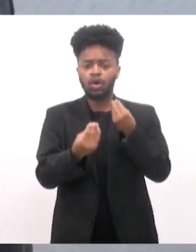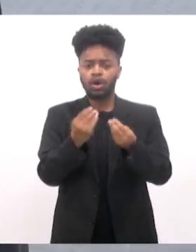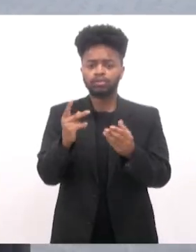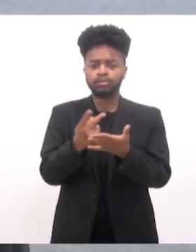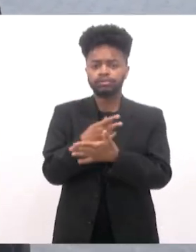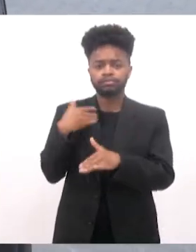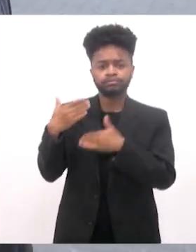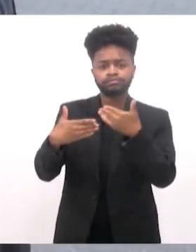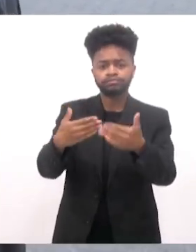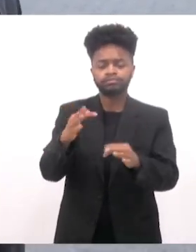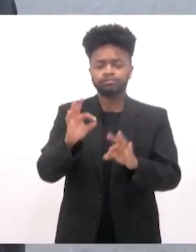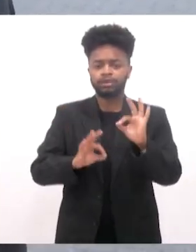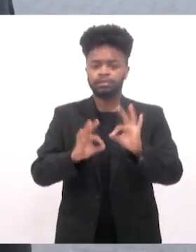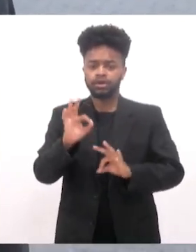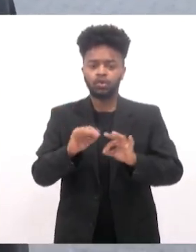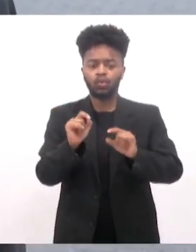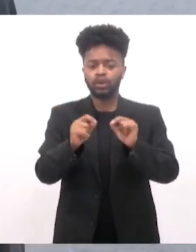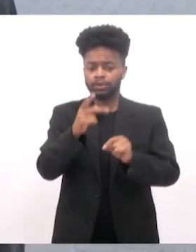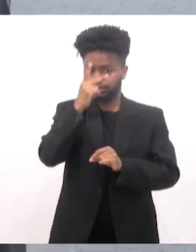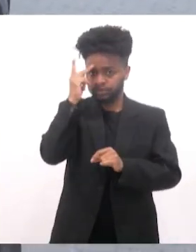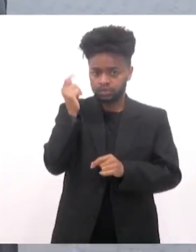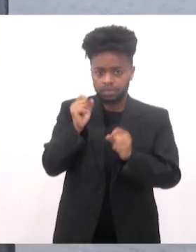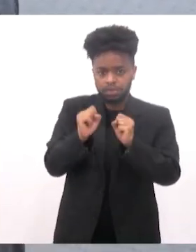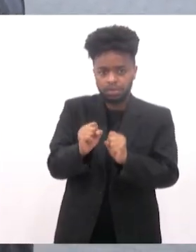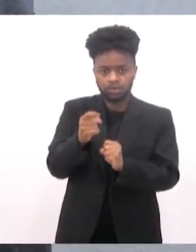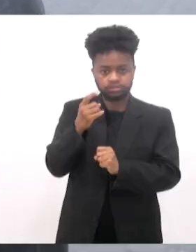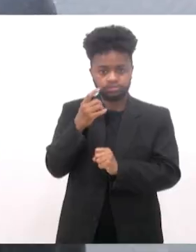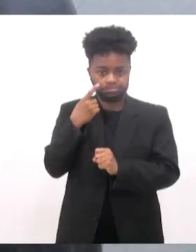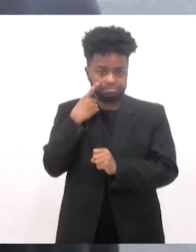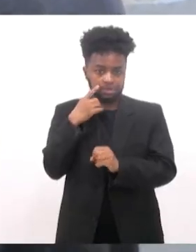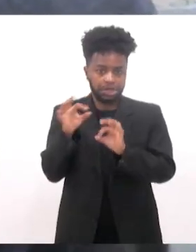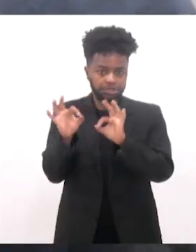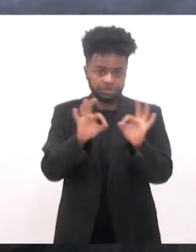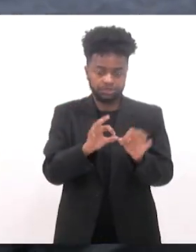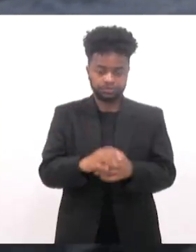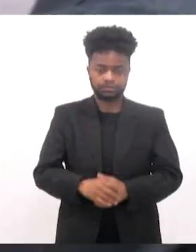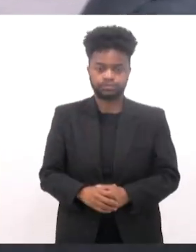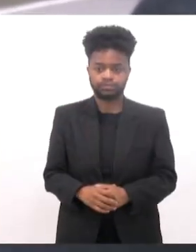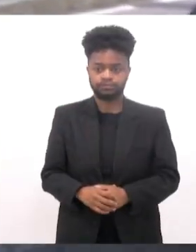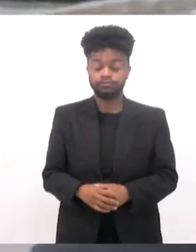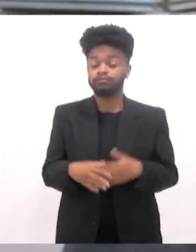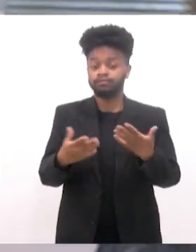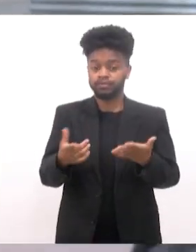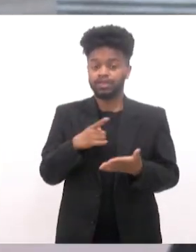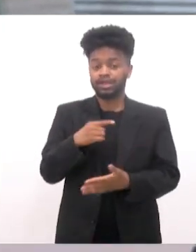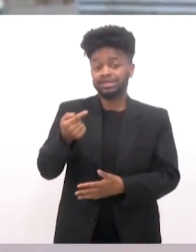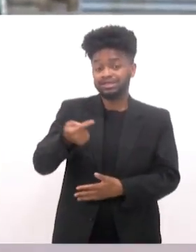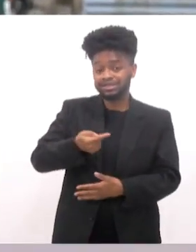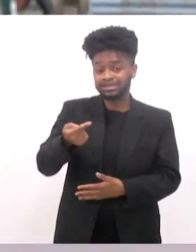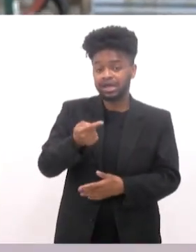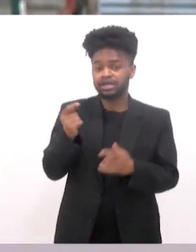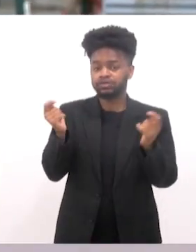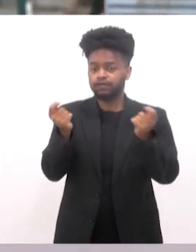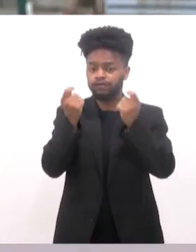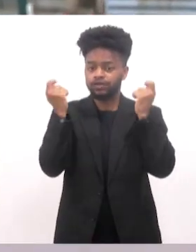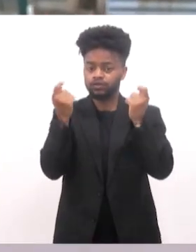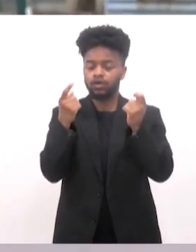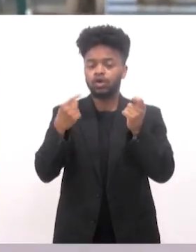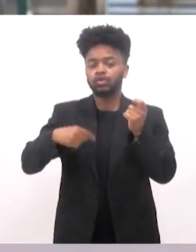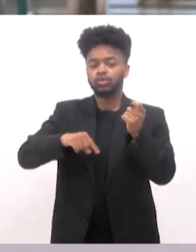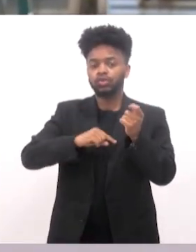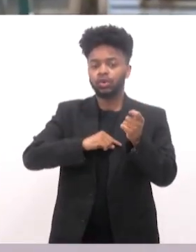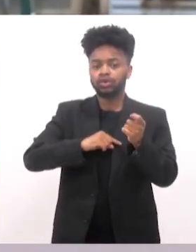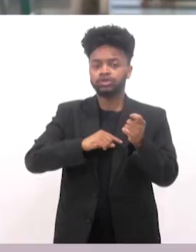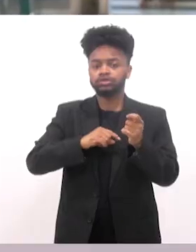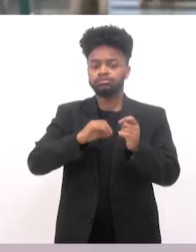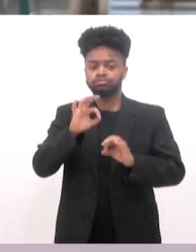para essa 7ª edição, o que o público vai poder conferir no CCBB. Então, essa é a 7ª edição do festival, né? Um festival que a gente concebeu